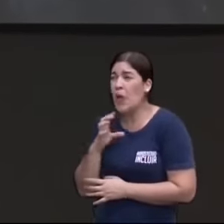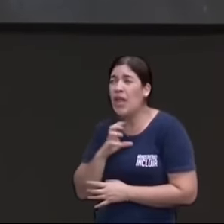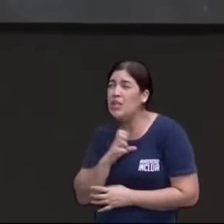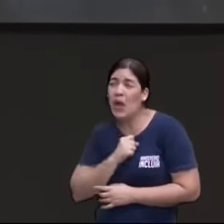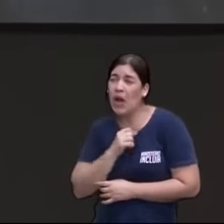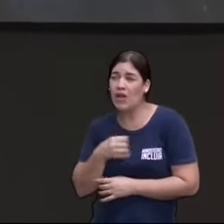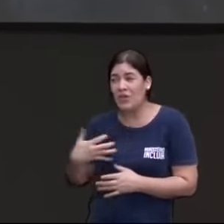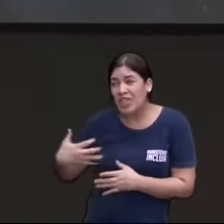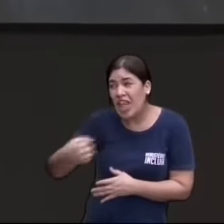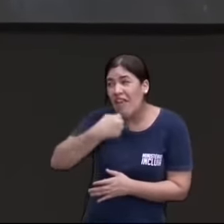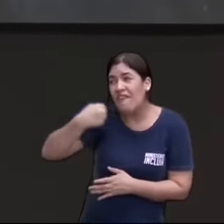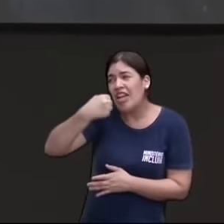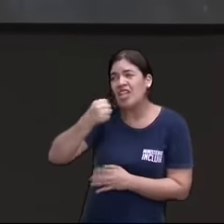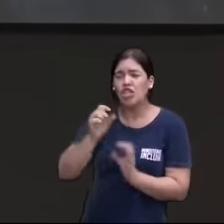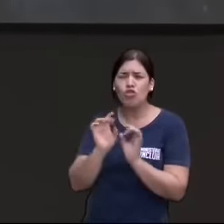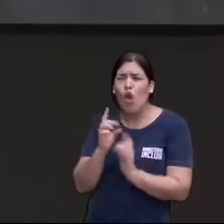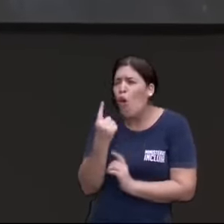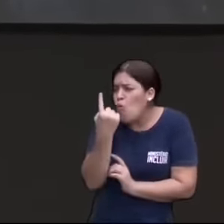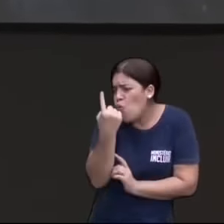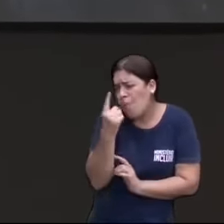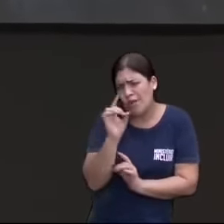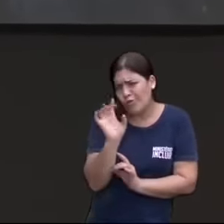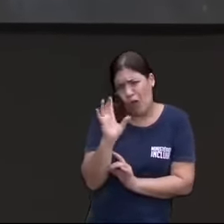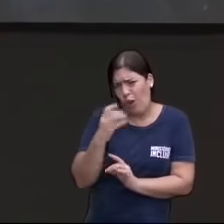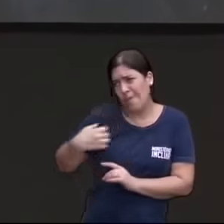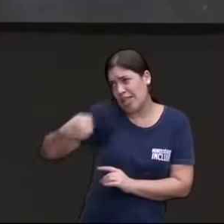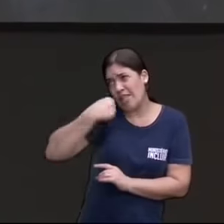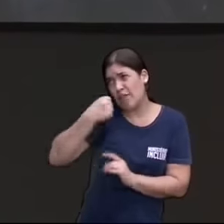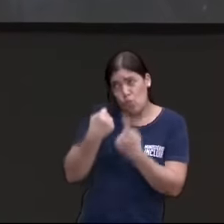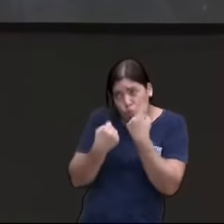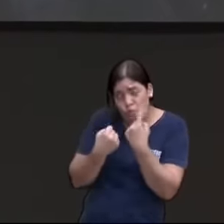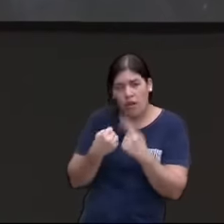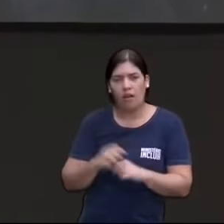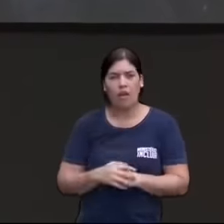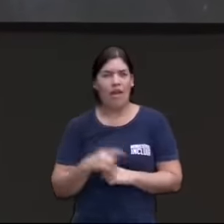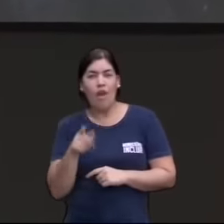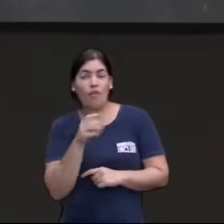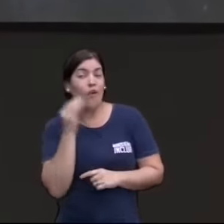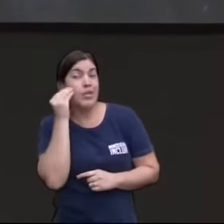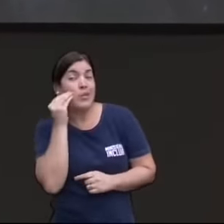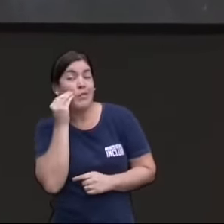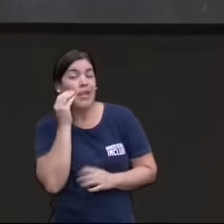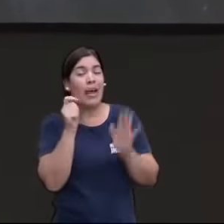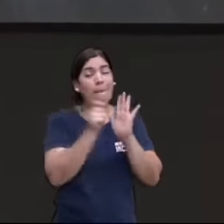todo dia, mas é só uma cervejinha. Então, aí eu vou provar maconha, falou que é legal.